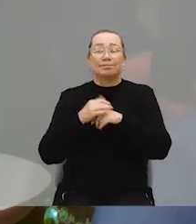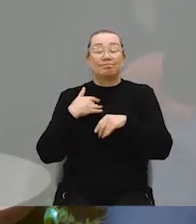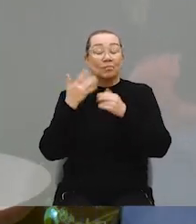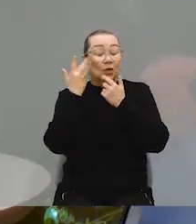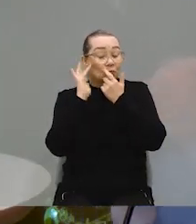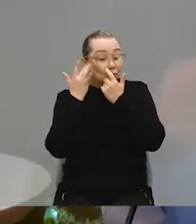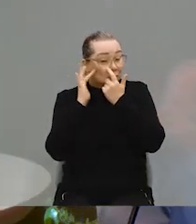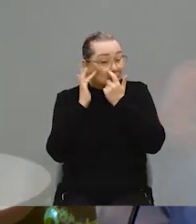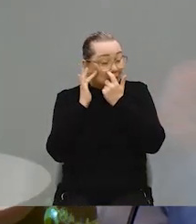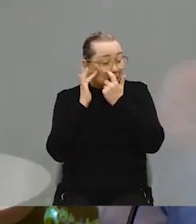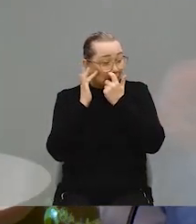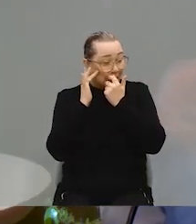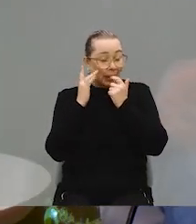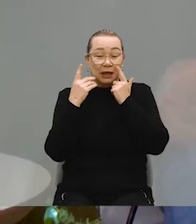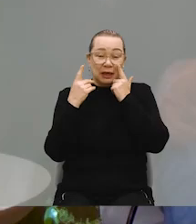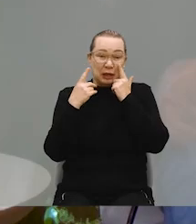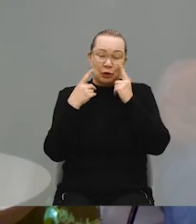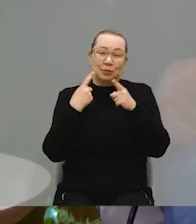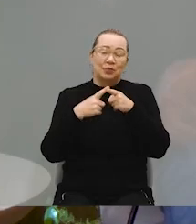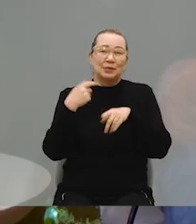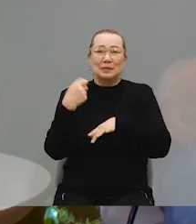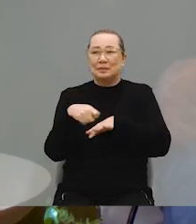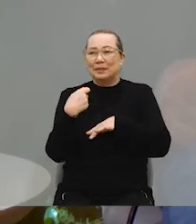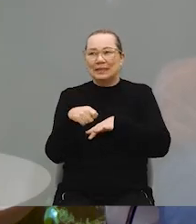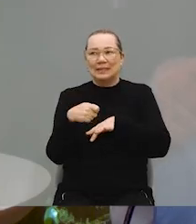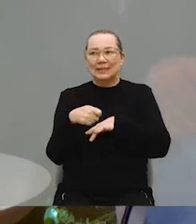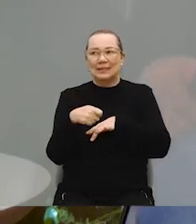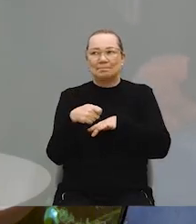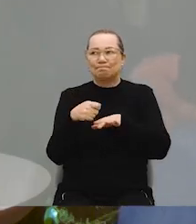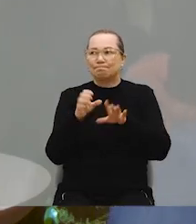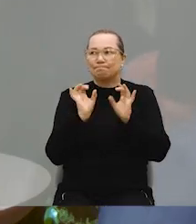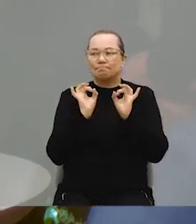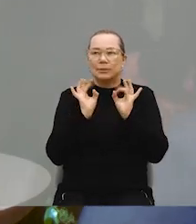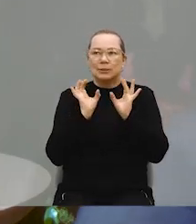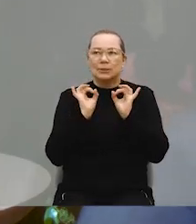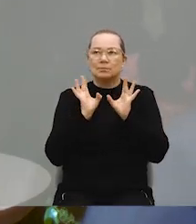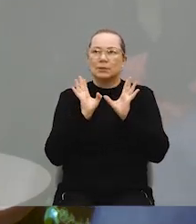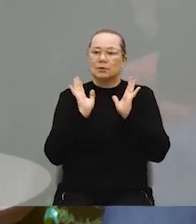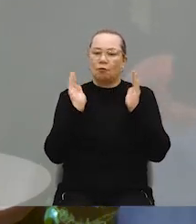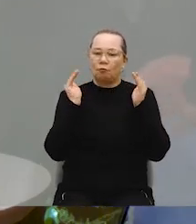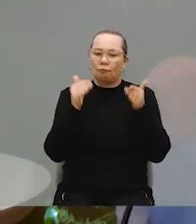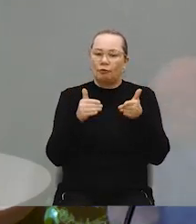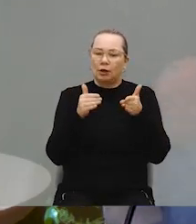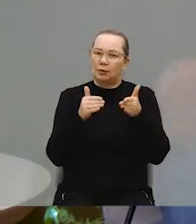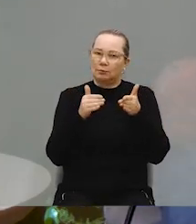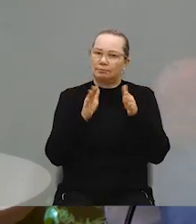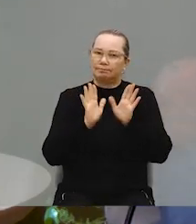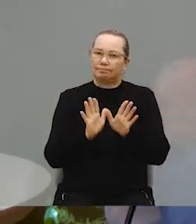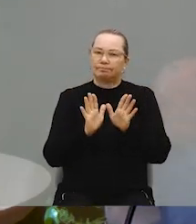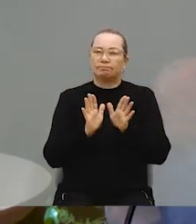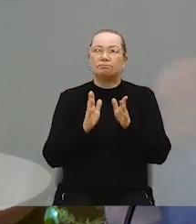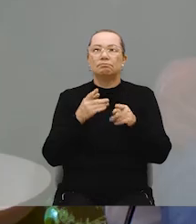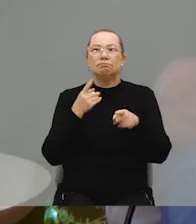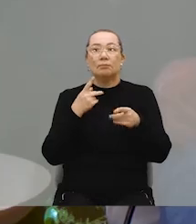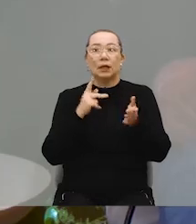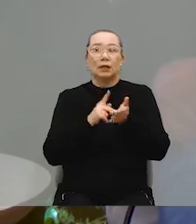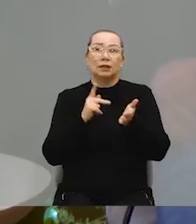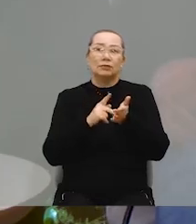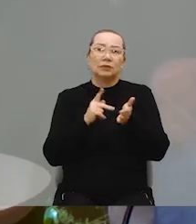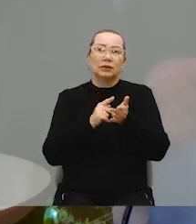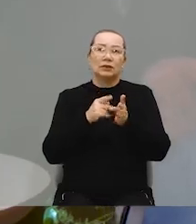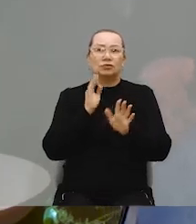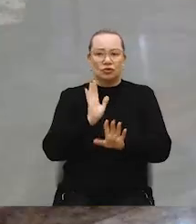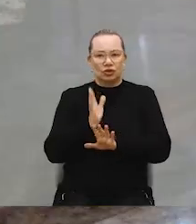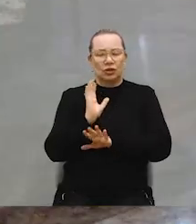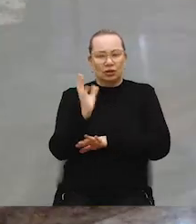que ser um caso muito específico, né? Então, na verdade,